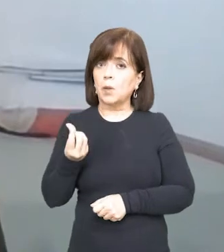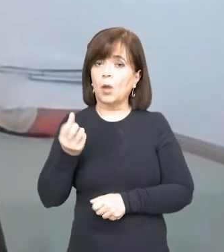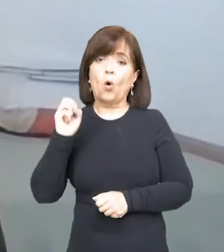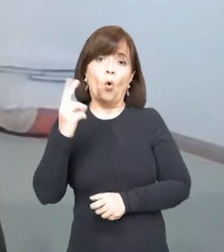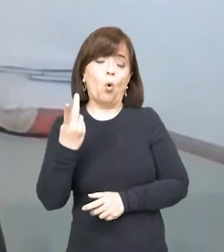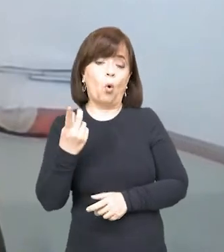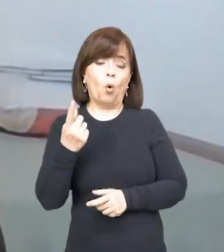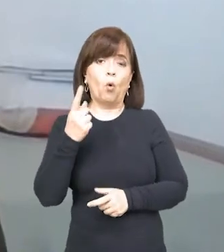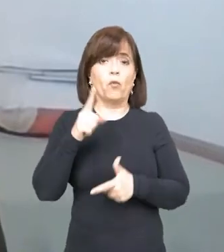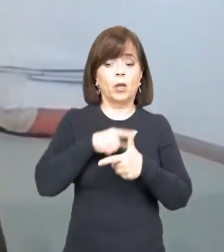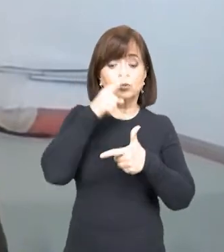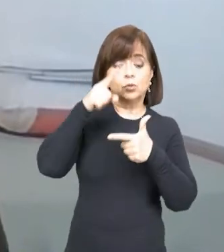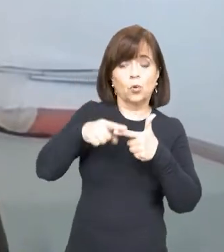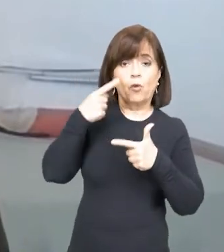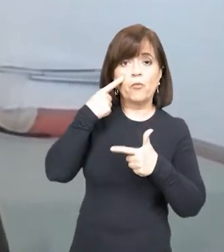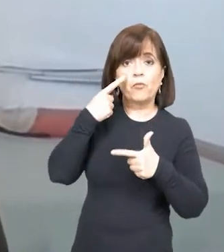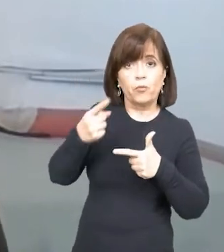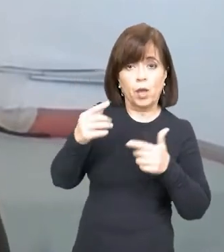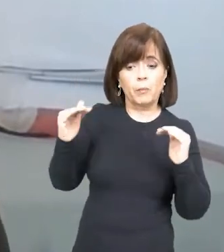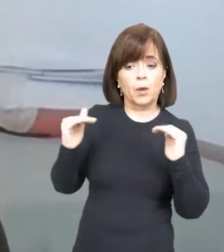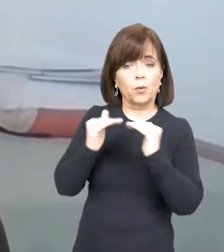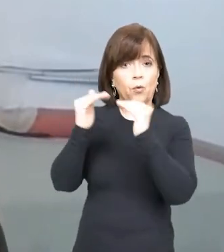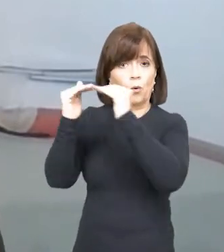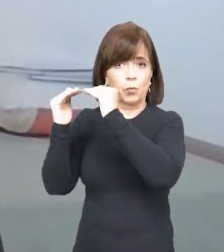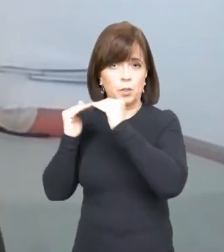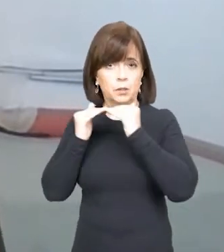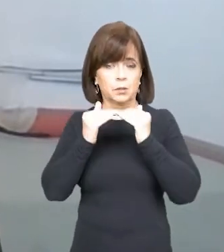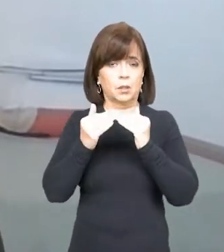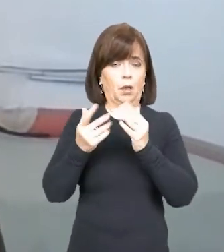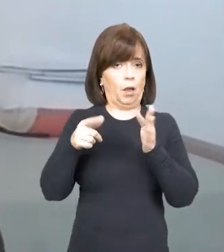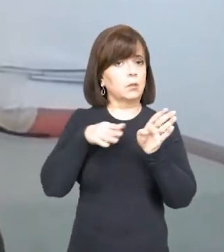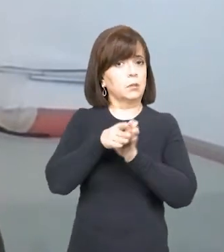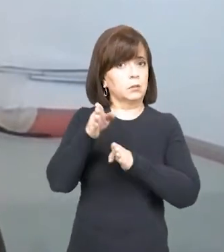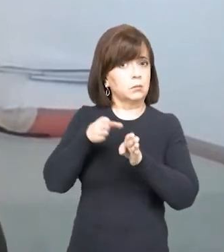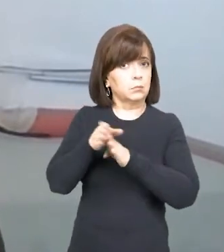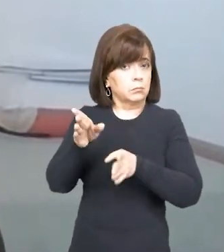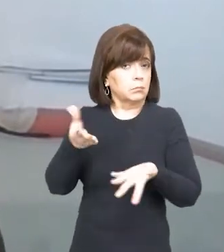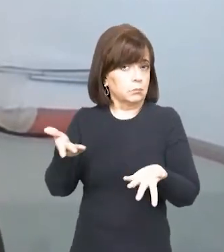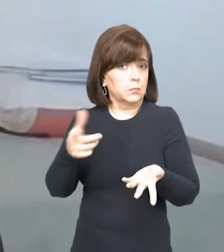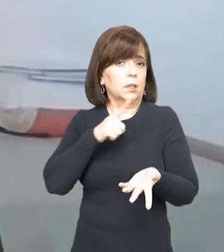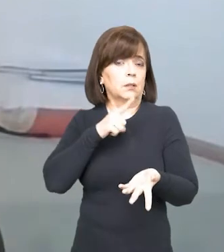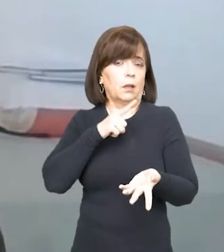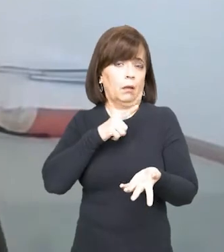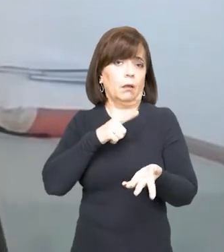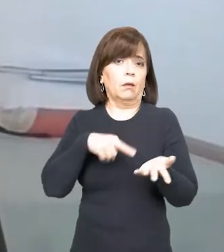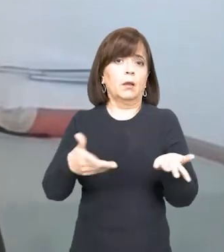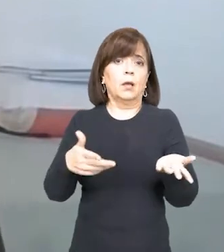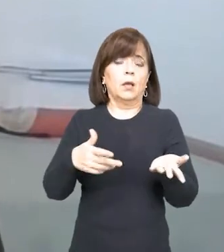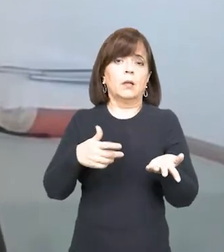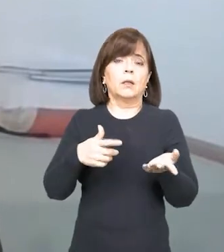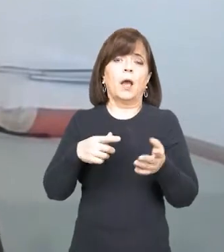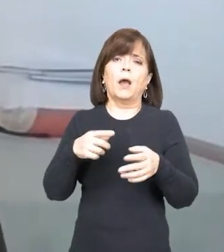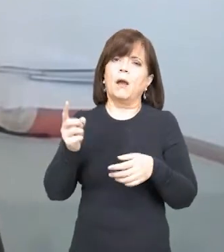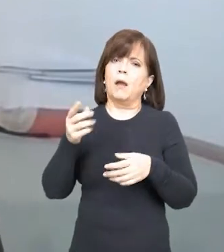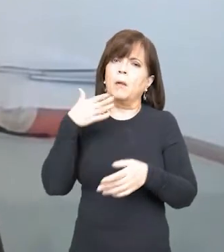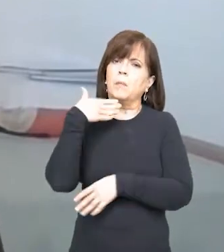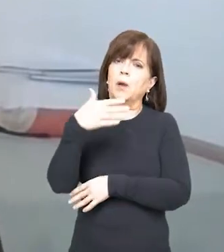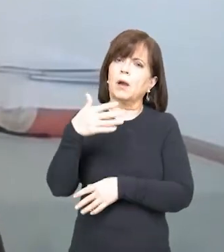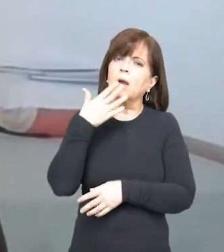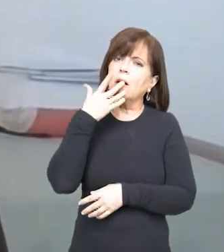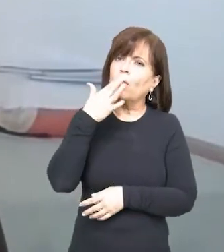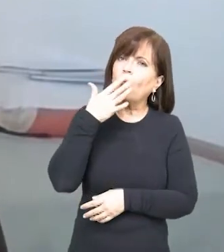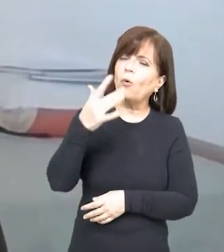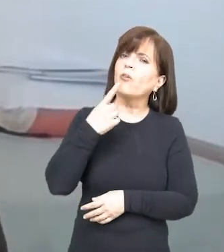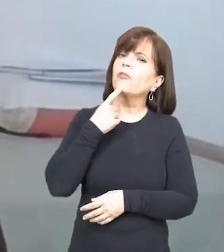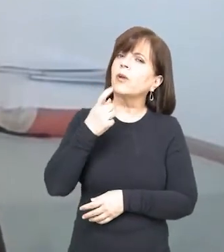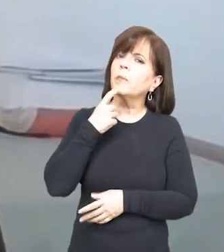rever em conformidade com a nota que foi produzida pela SES, permitindo um início na bandeira vermelha, mas é preciso que haja